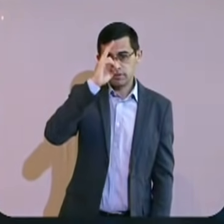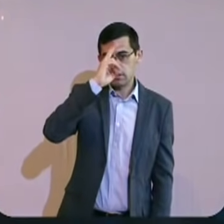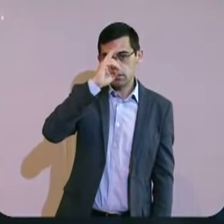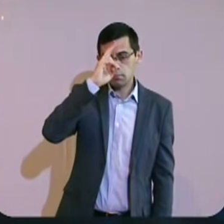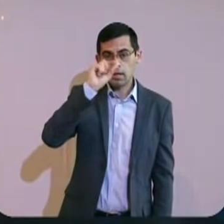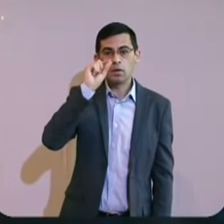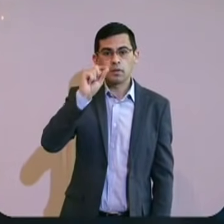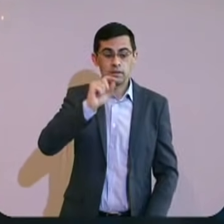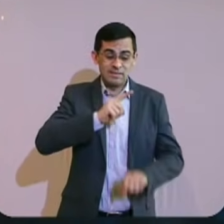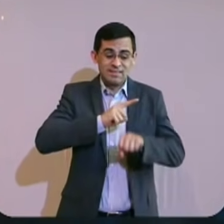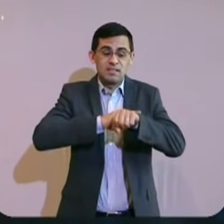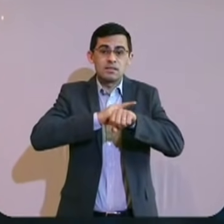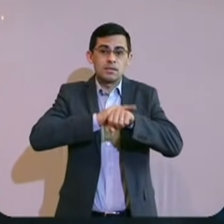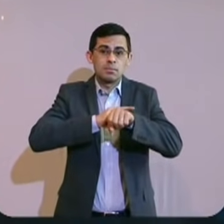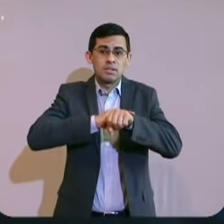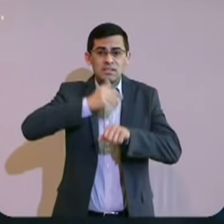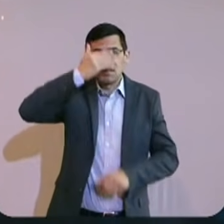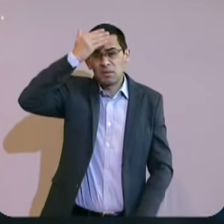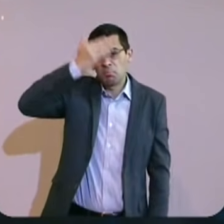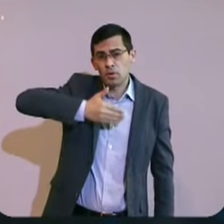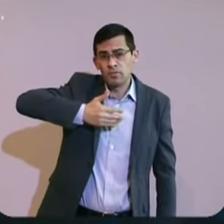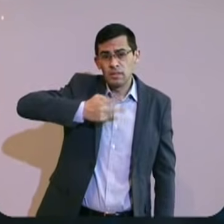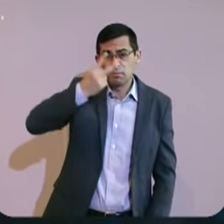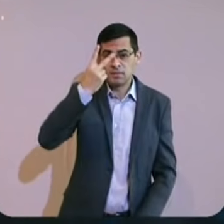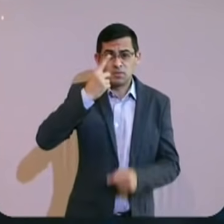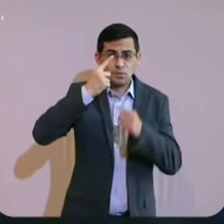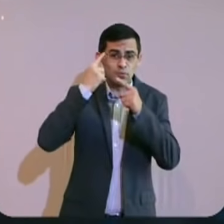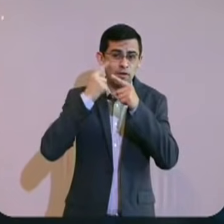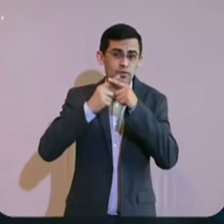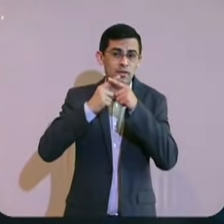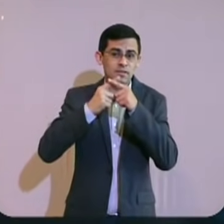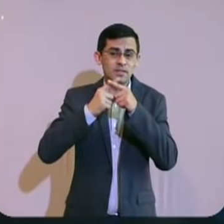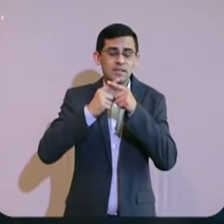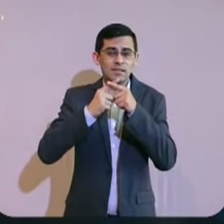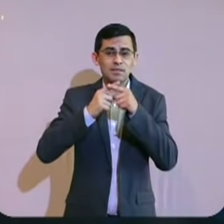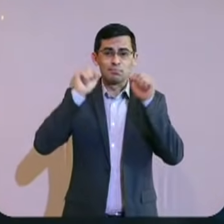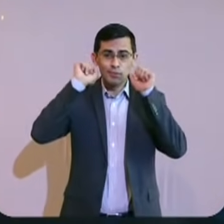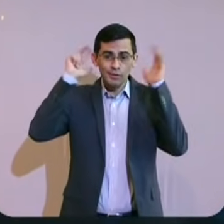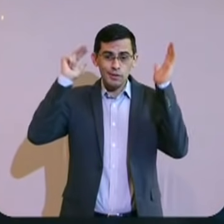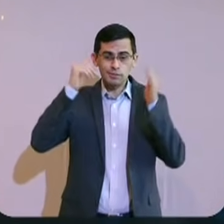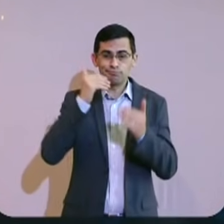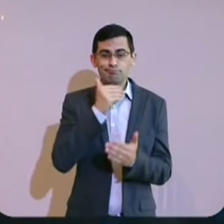foi justamente nesse teste, pela segunda vez, que ele falhou.